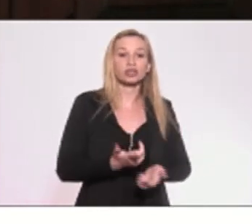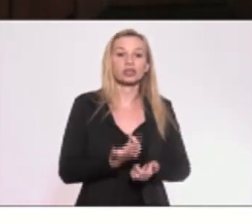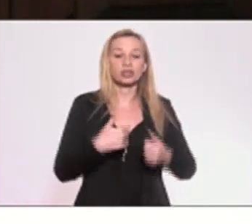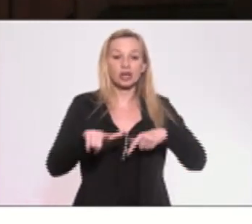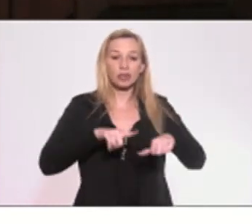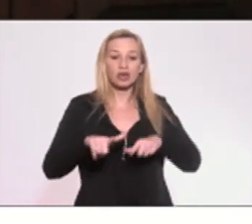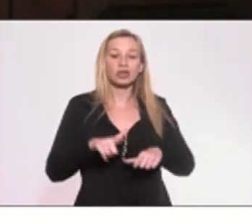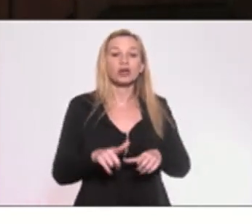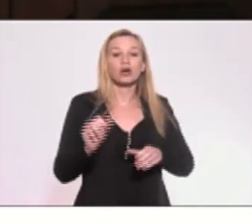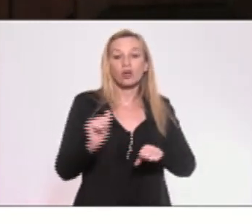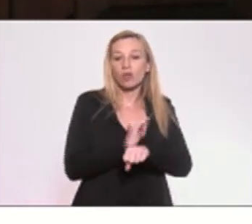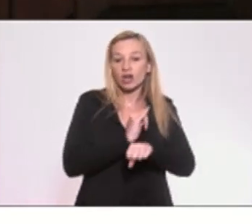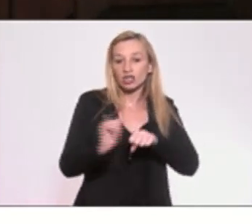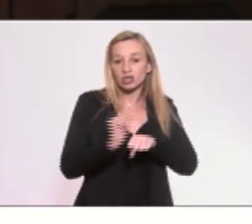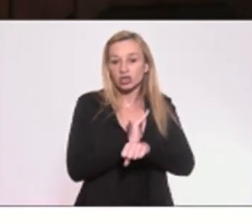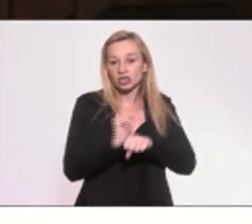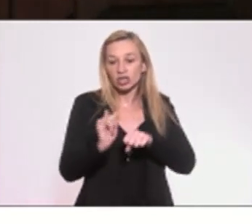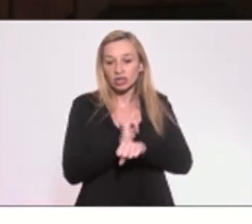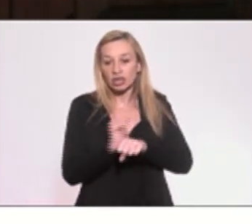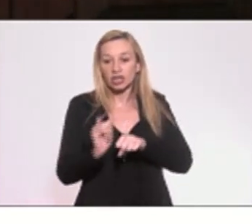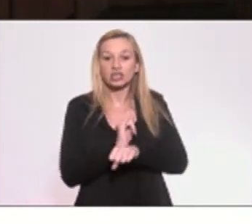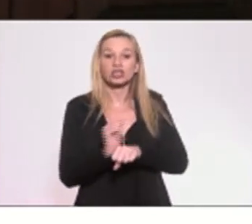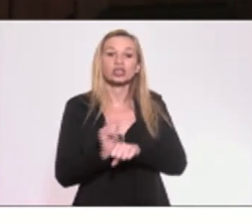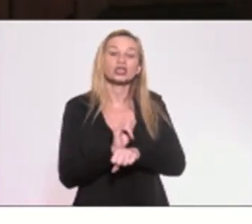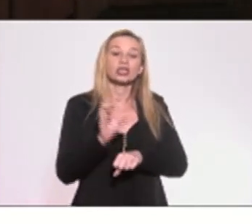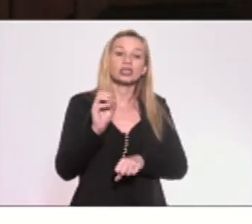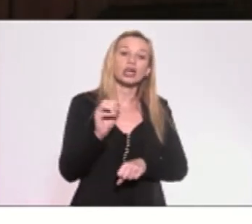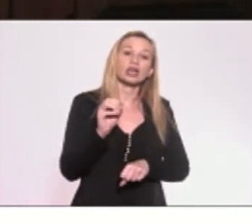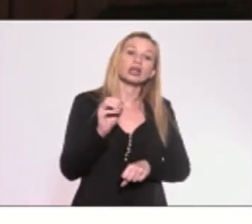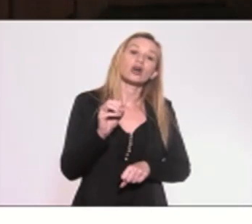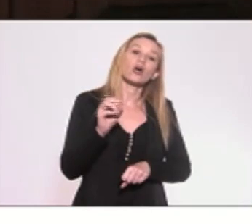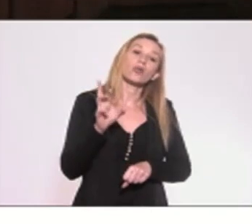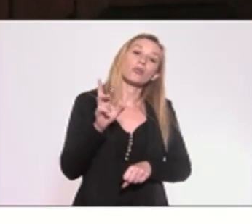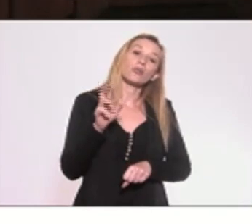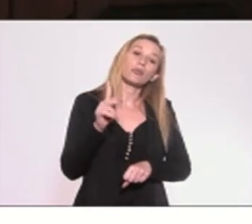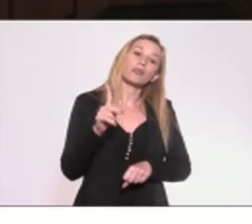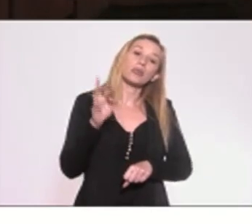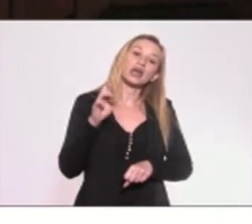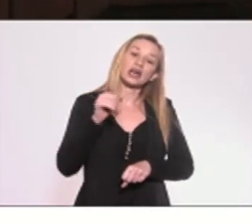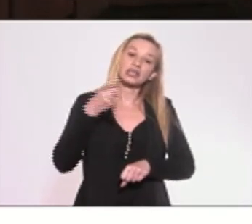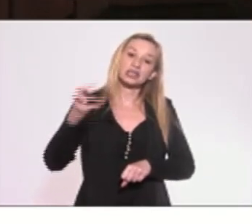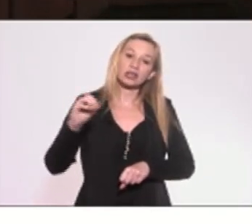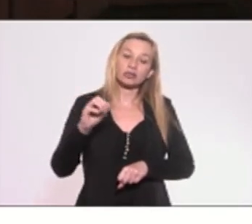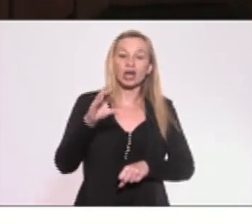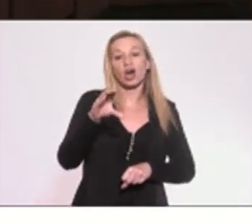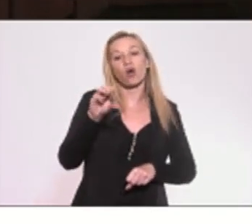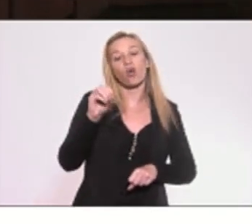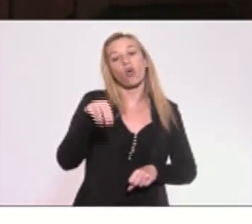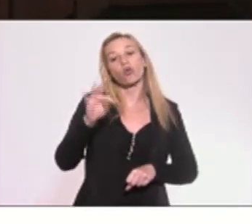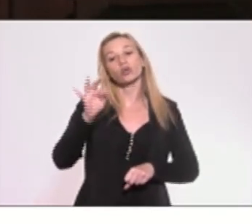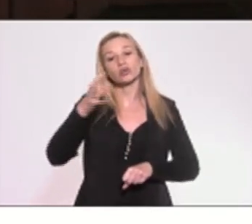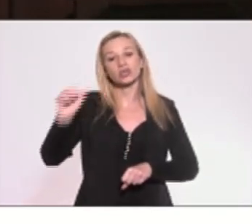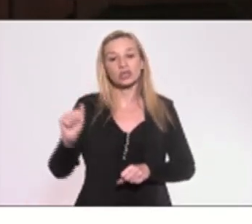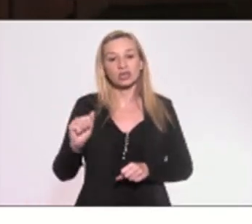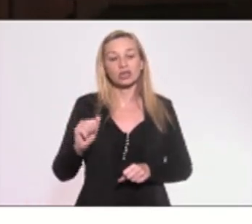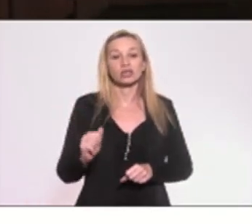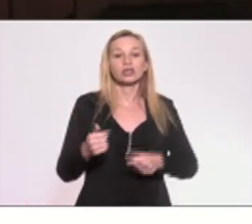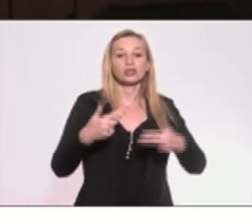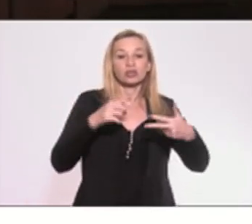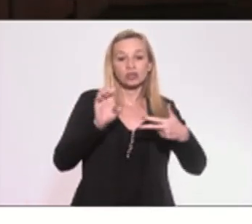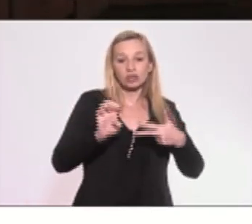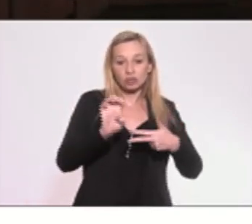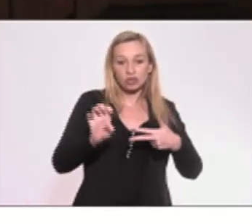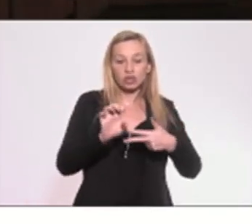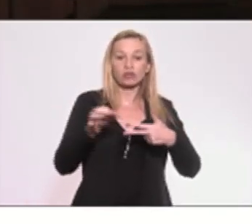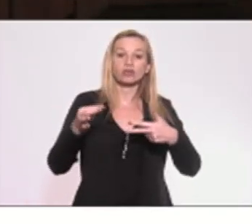Onça investigava, presidente, o esquema de corrupção envolvendo a troca de apoio entre o Executivo, Legislativo e Estadual. A